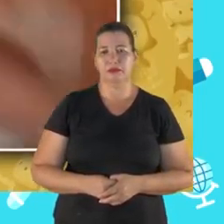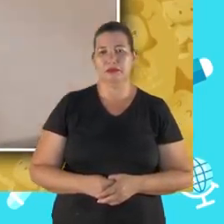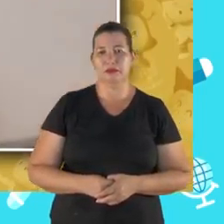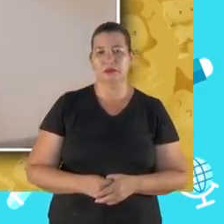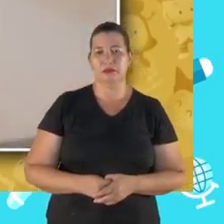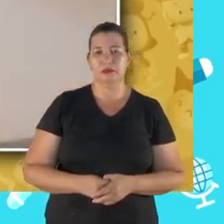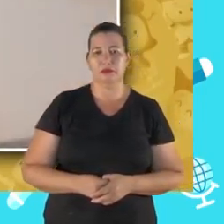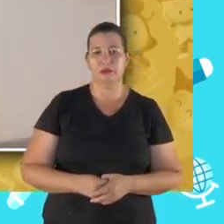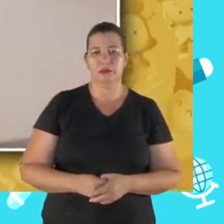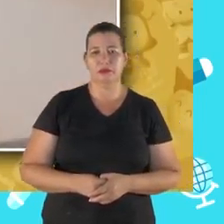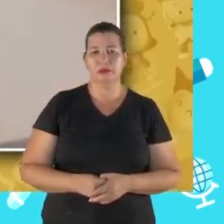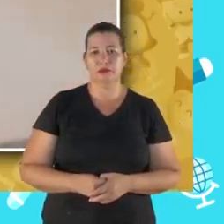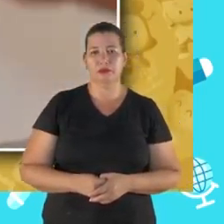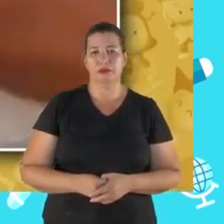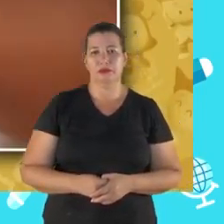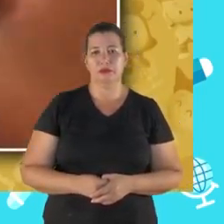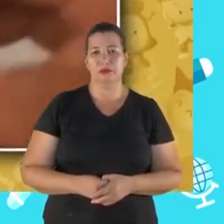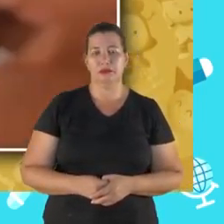cabelinho dela.